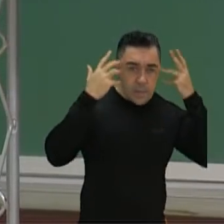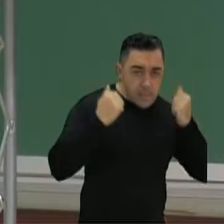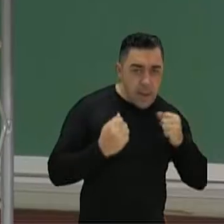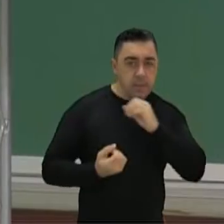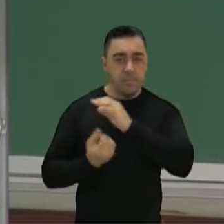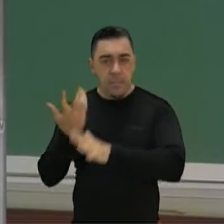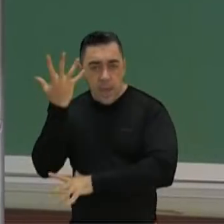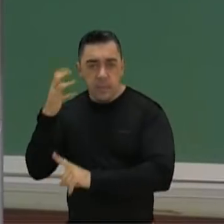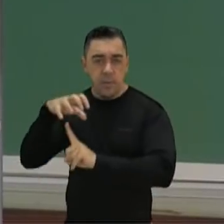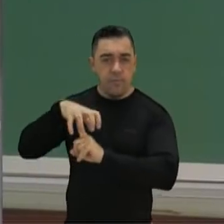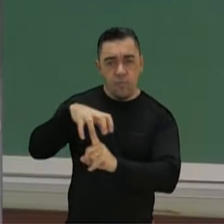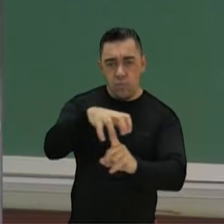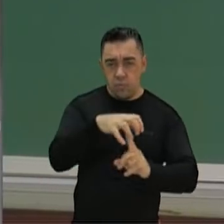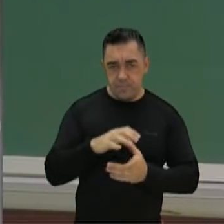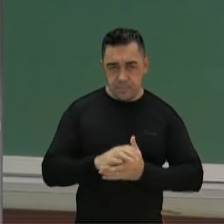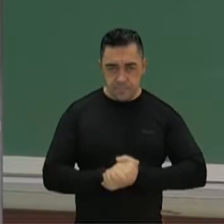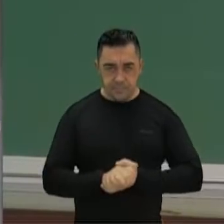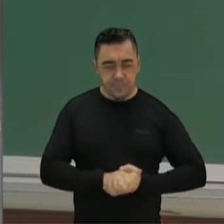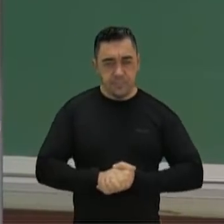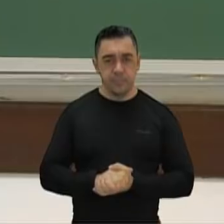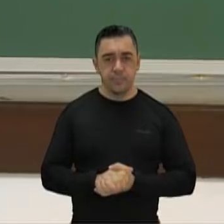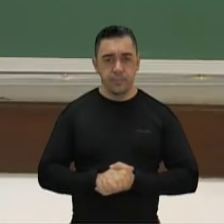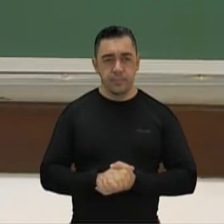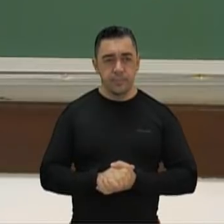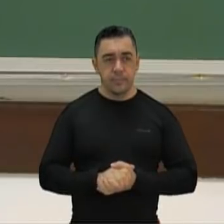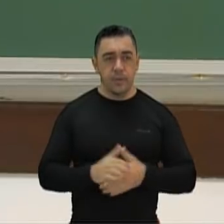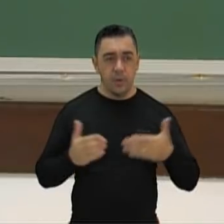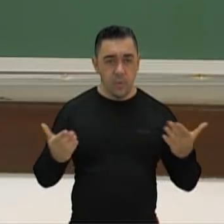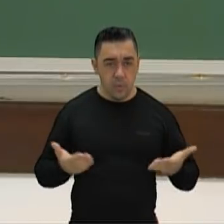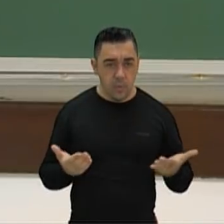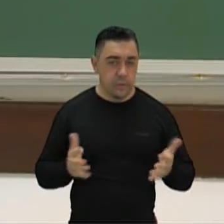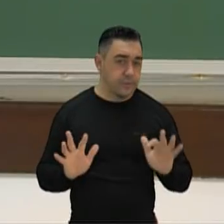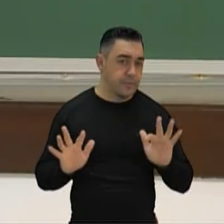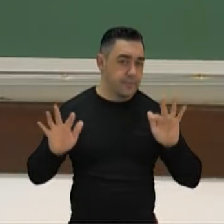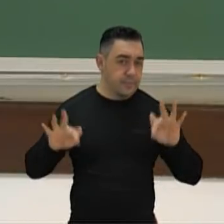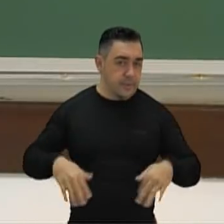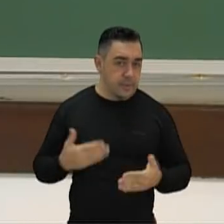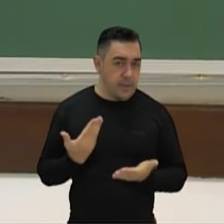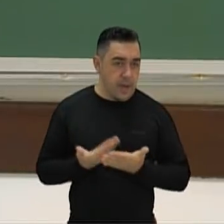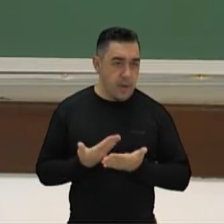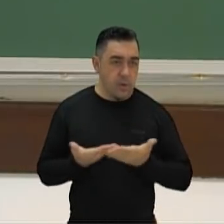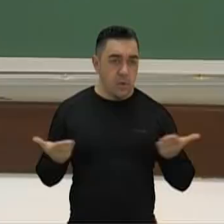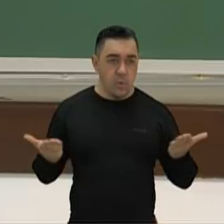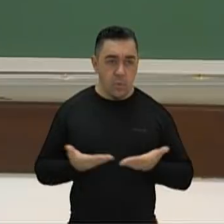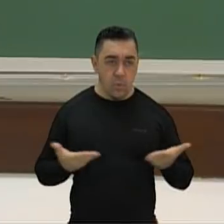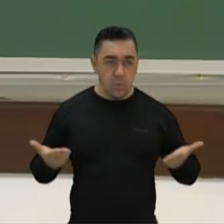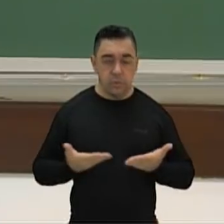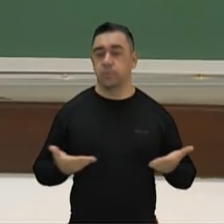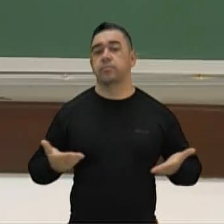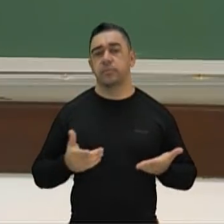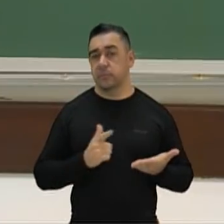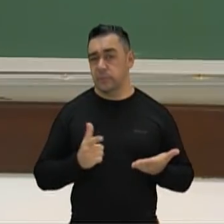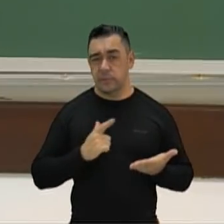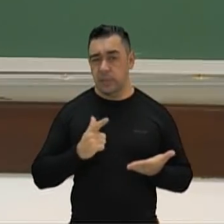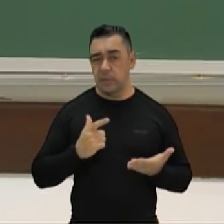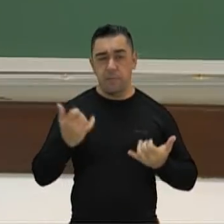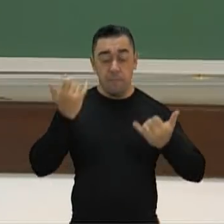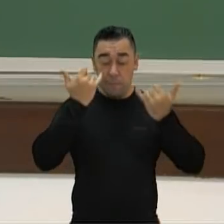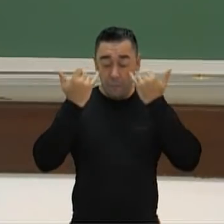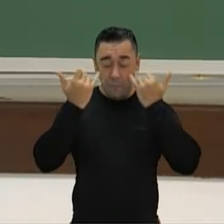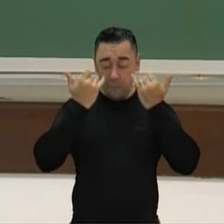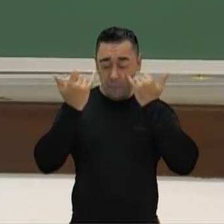dos fungos. Muito bem, pessoal. Então, nós chegamos ao fim da nossa aula de hoje com muitas